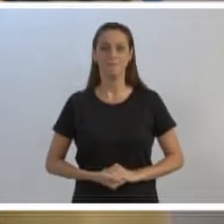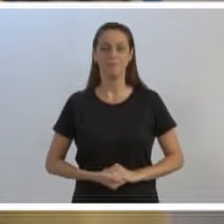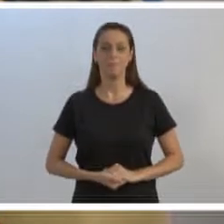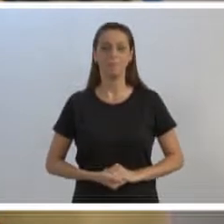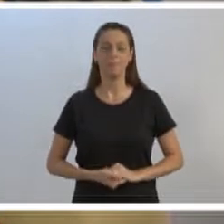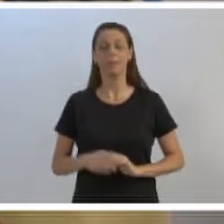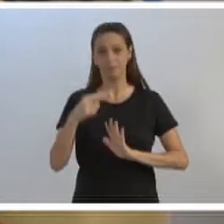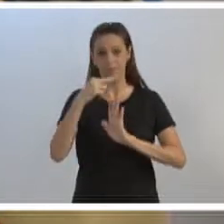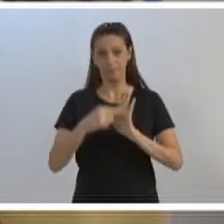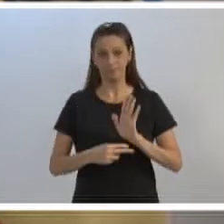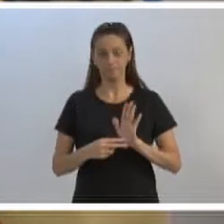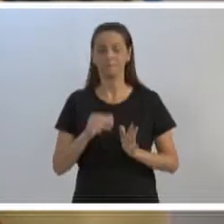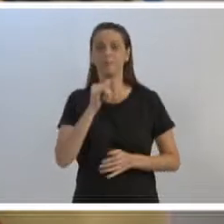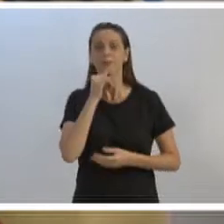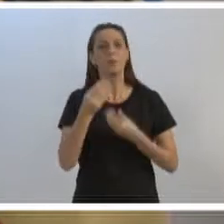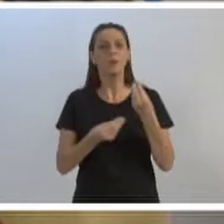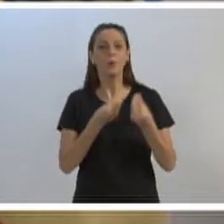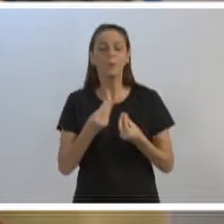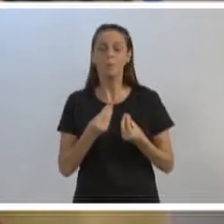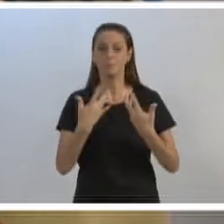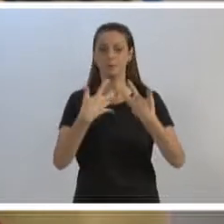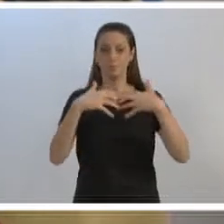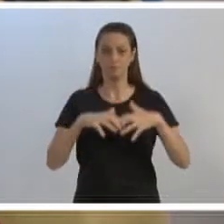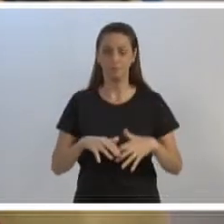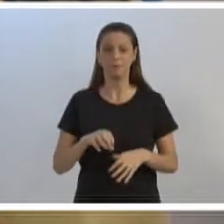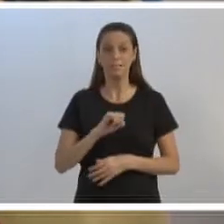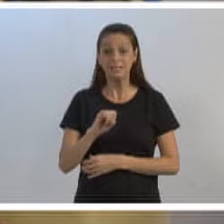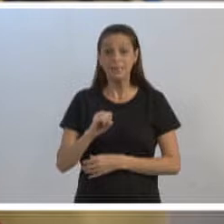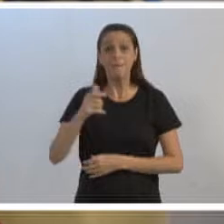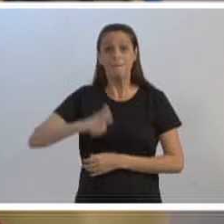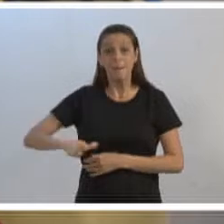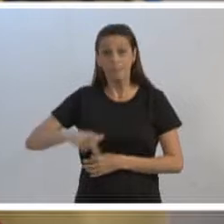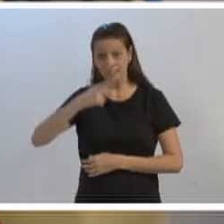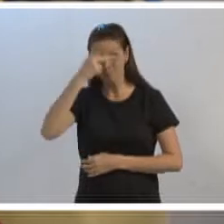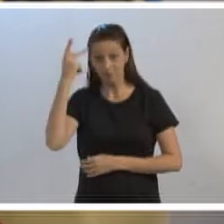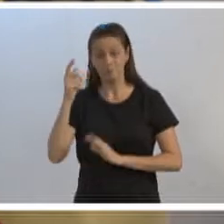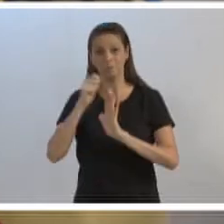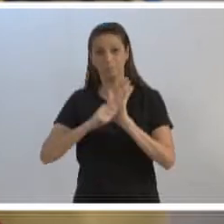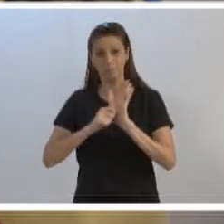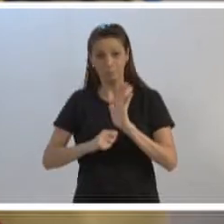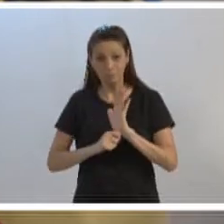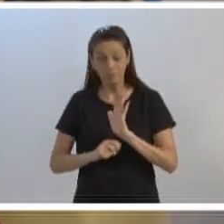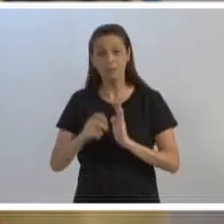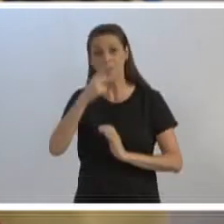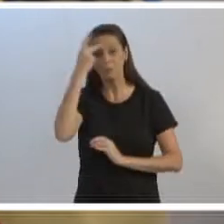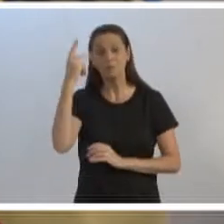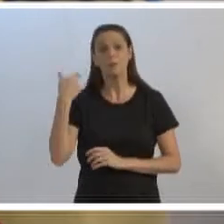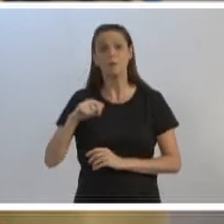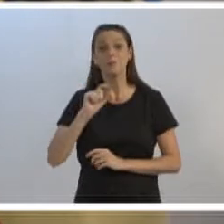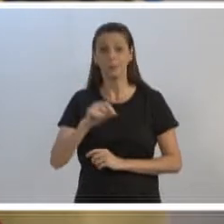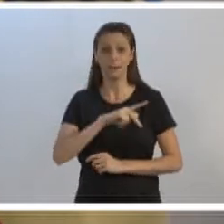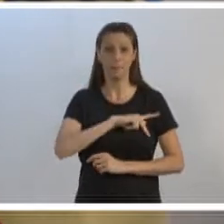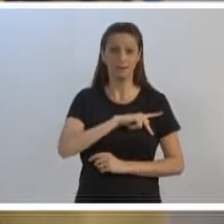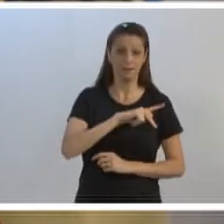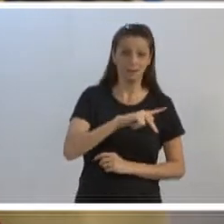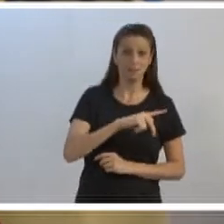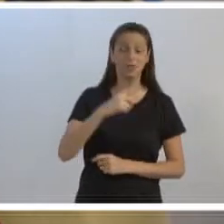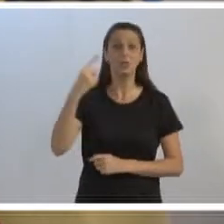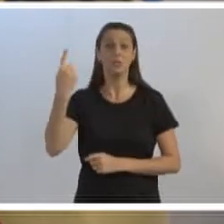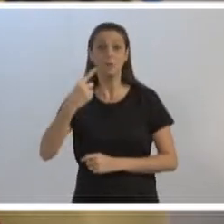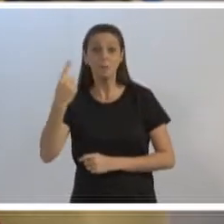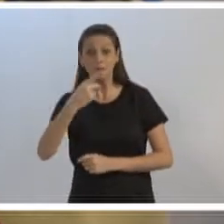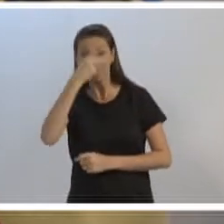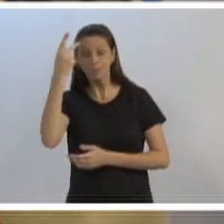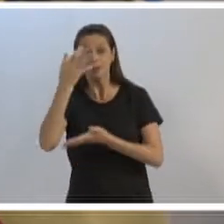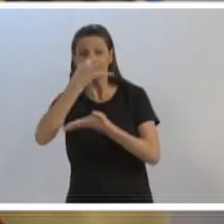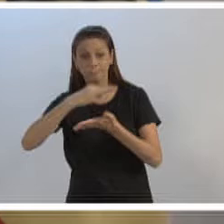Hoje, como funciona? No caso da proposição com mais de um autor, o diploma conterá apenas assinaturas do presidente e do primeiro